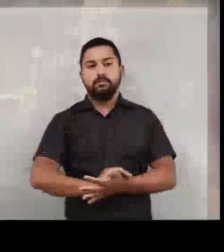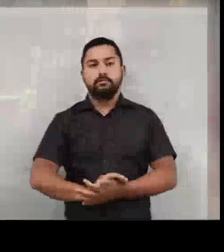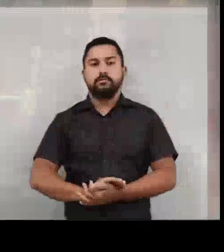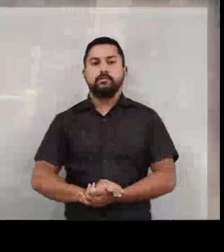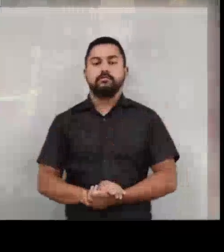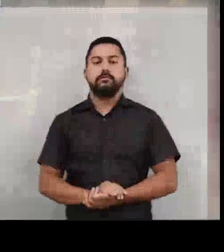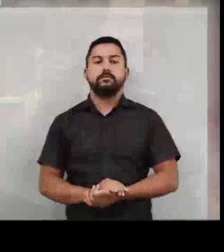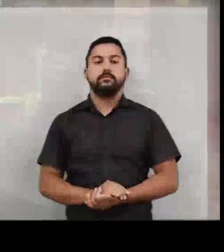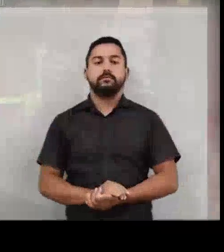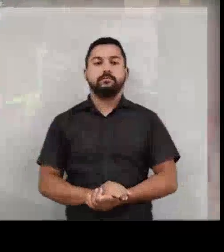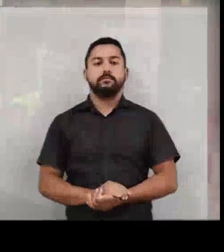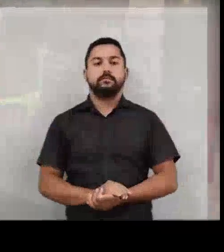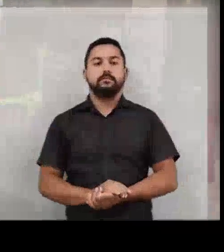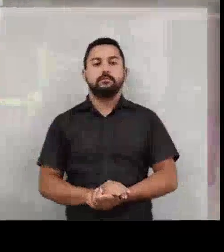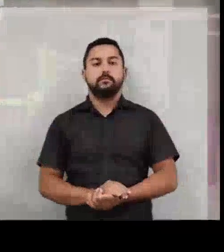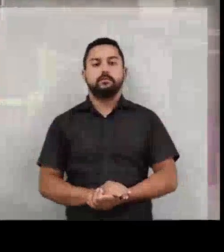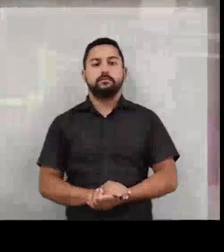produto.